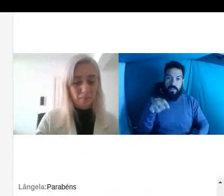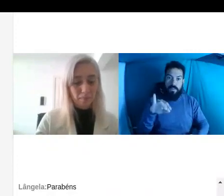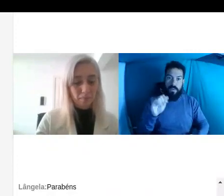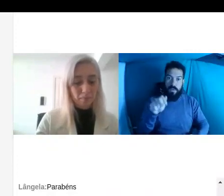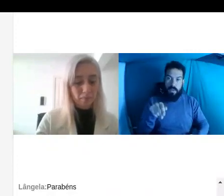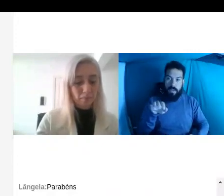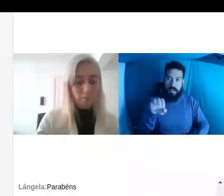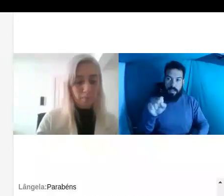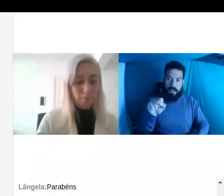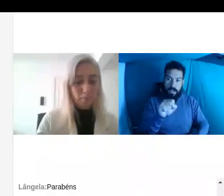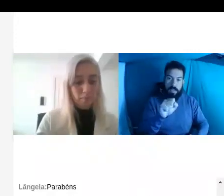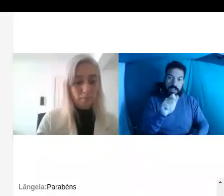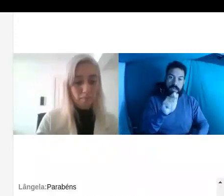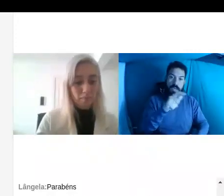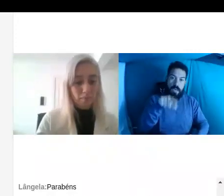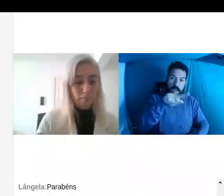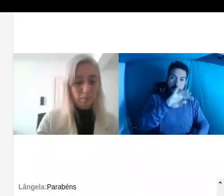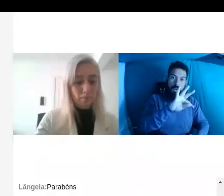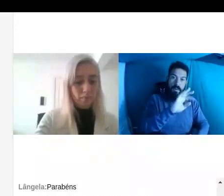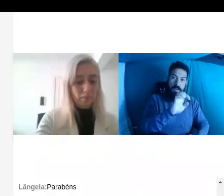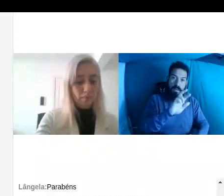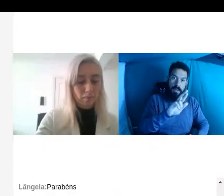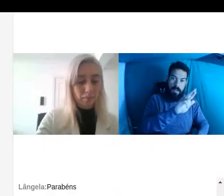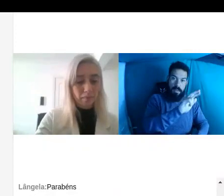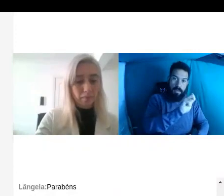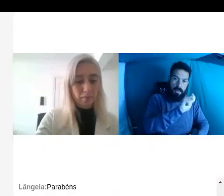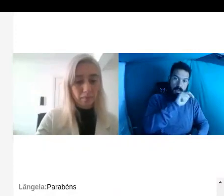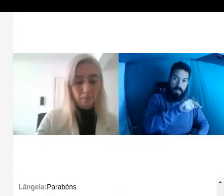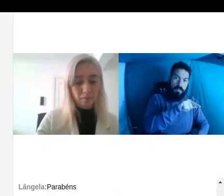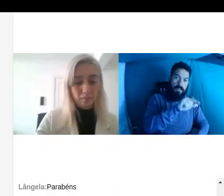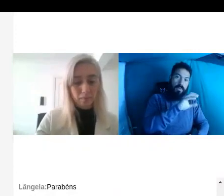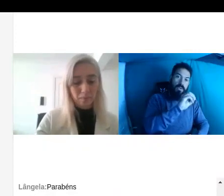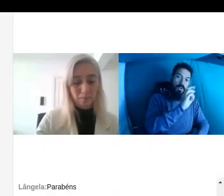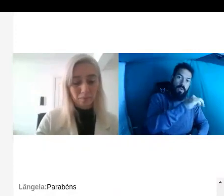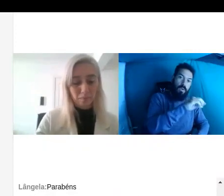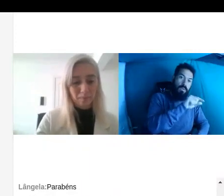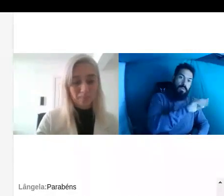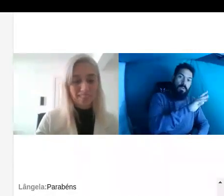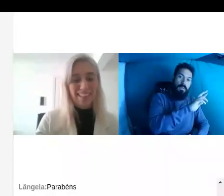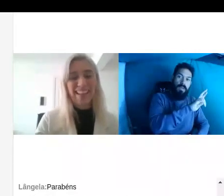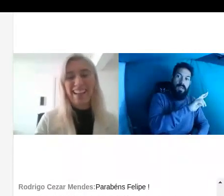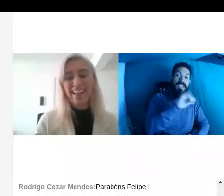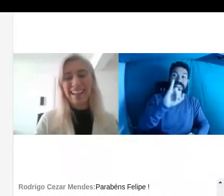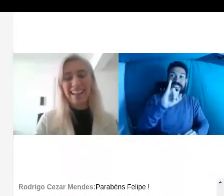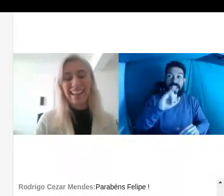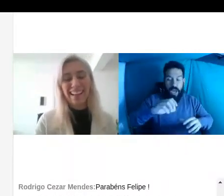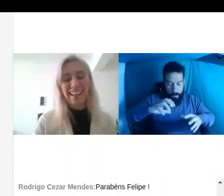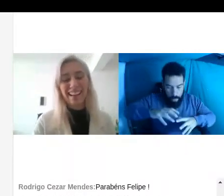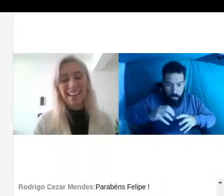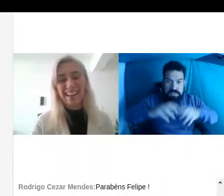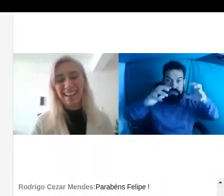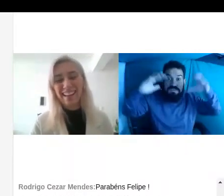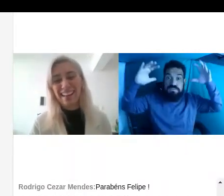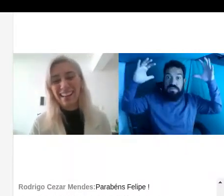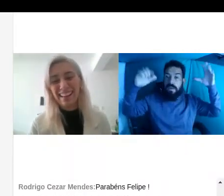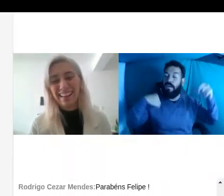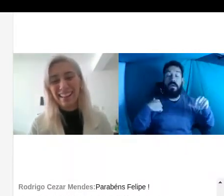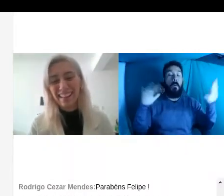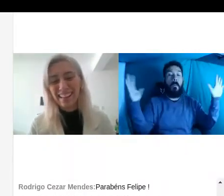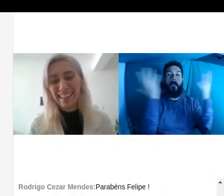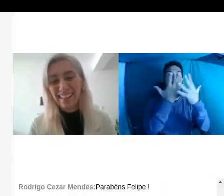f.mianes@terra.com.br. E acho que é isso. Se me mandarem sinal de fumaça, eu não vou ver. Não vai adiantar, tem que ser para esse canal.